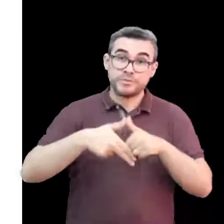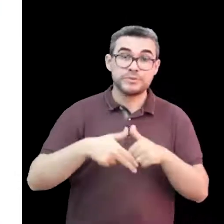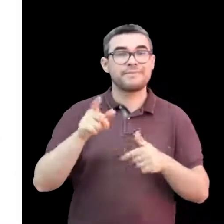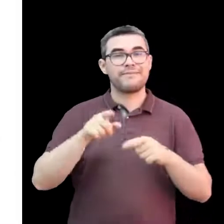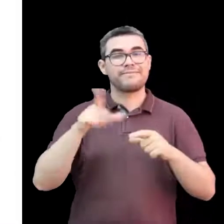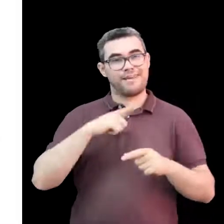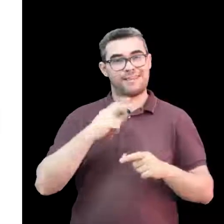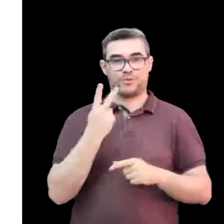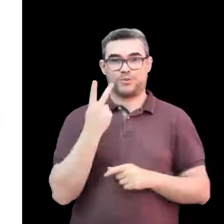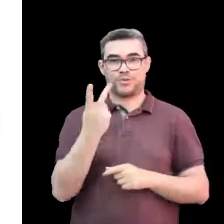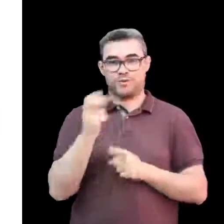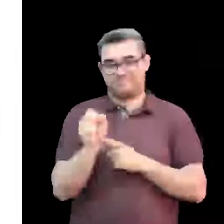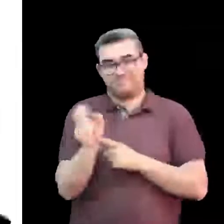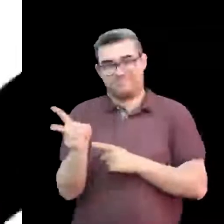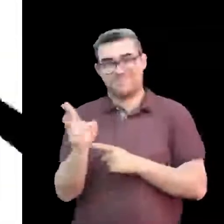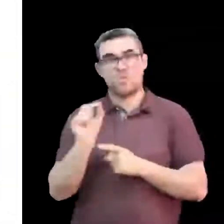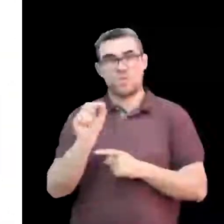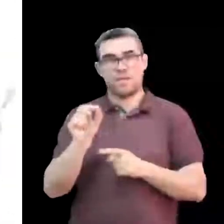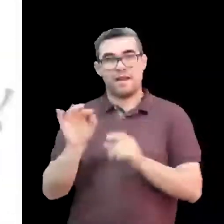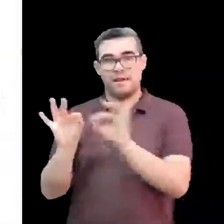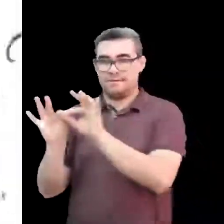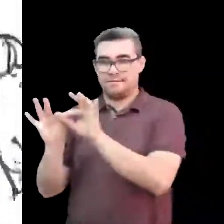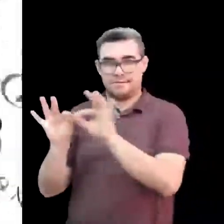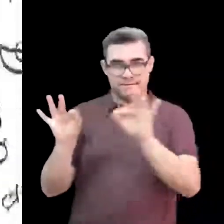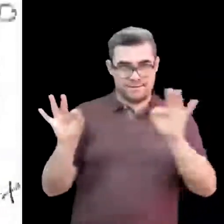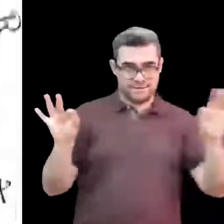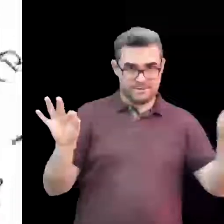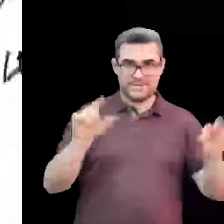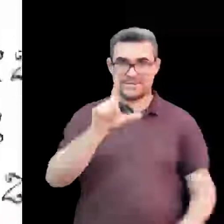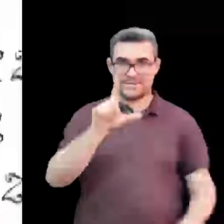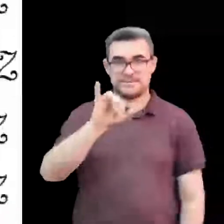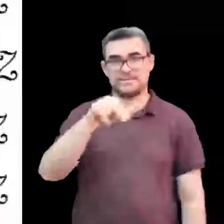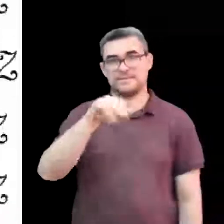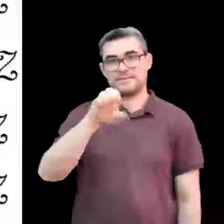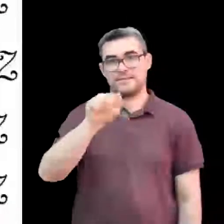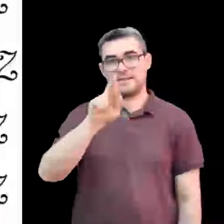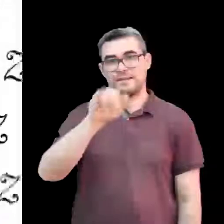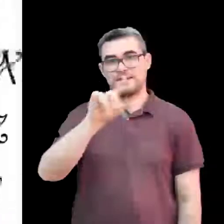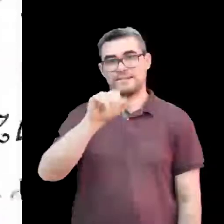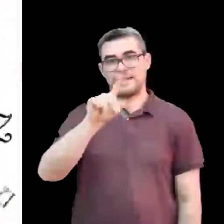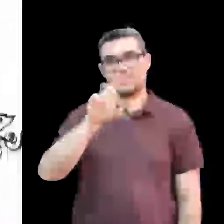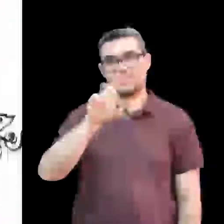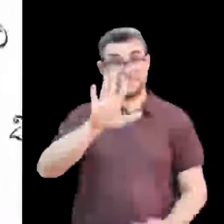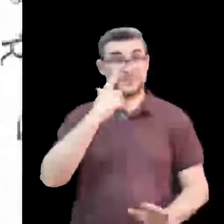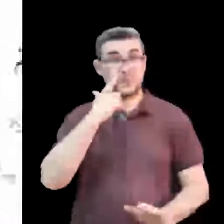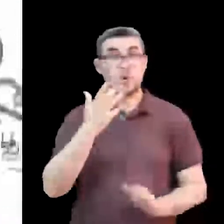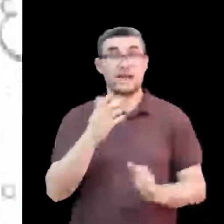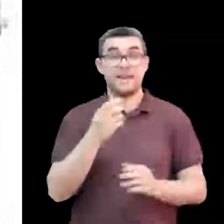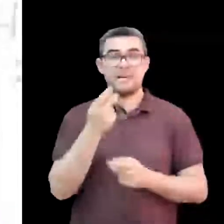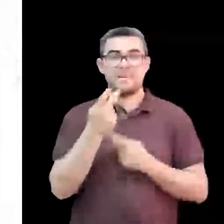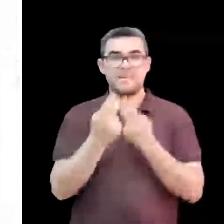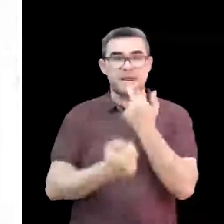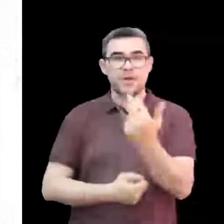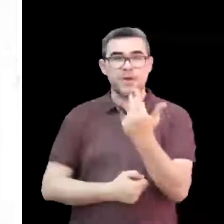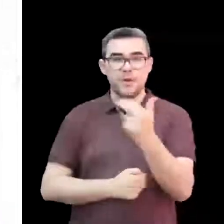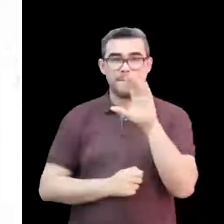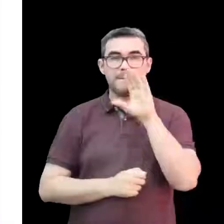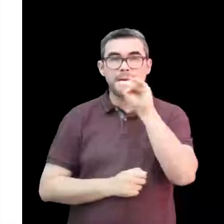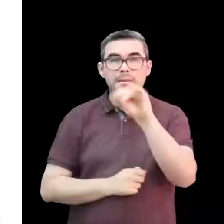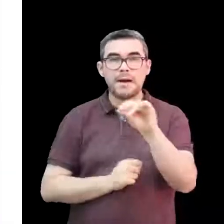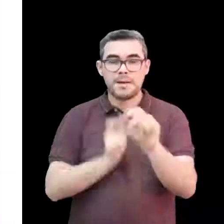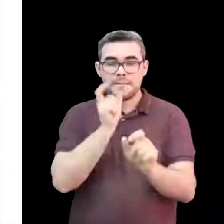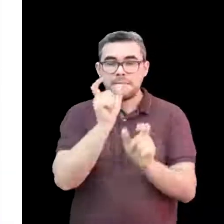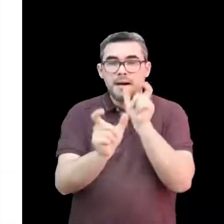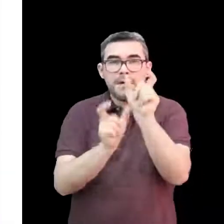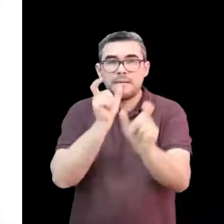à arbitrariedade. A língua tem linearidade, ou seja, os elementos são colocados em linha, um atrás